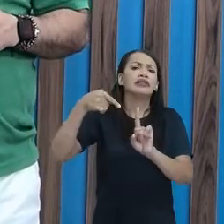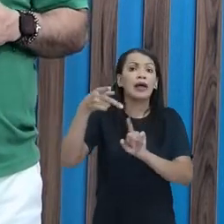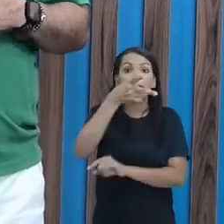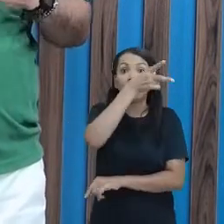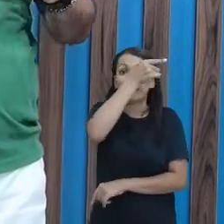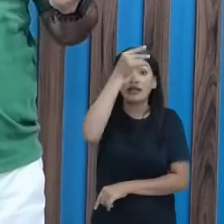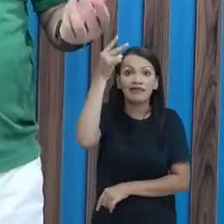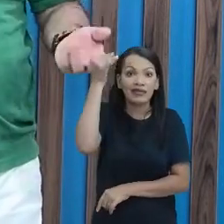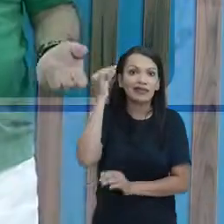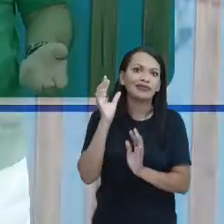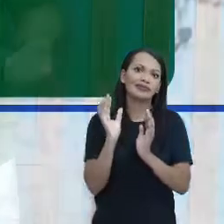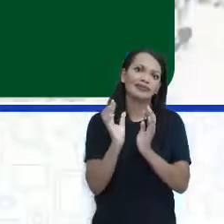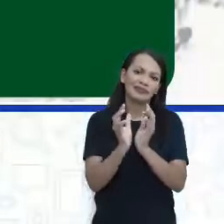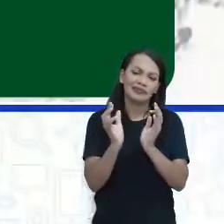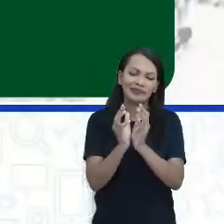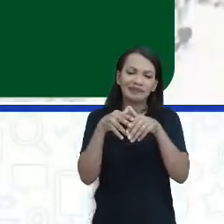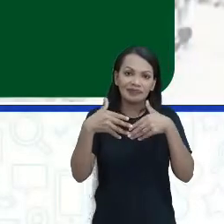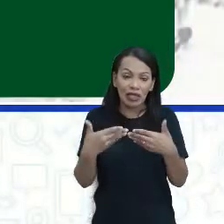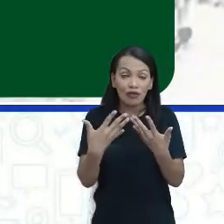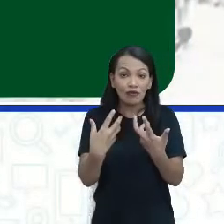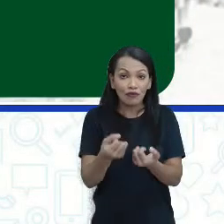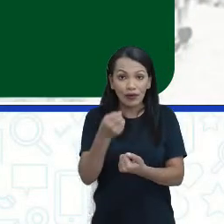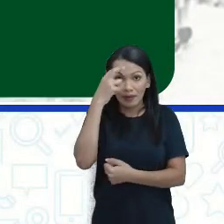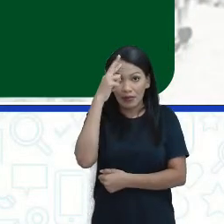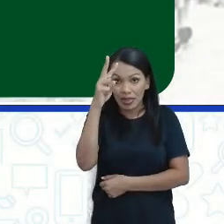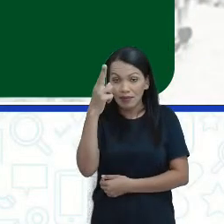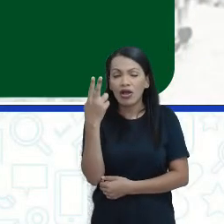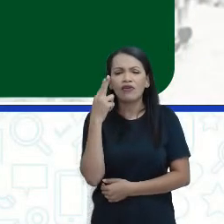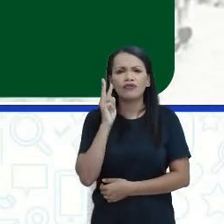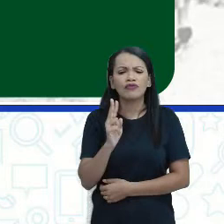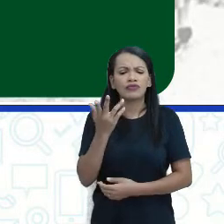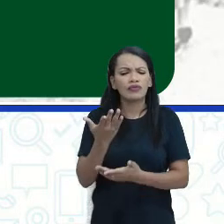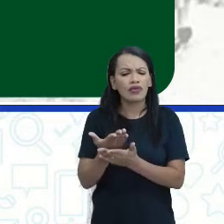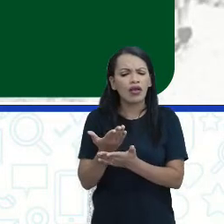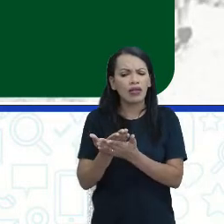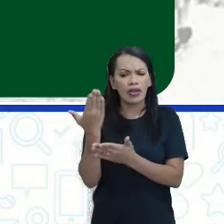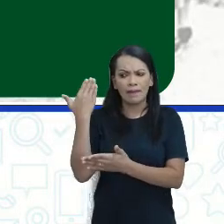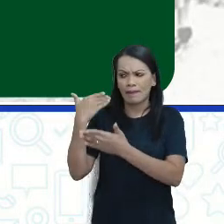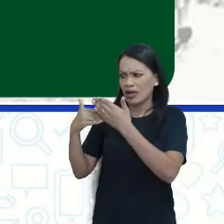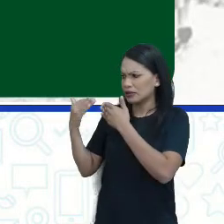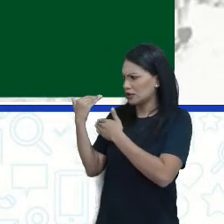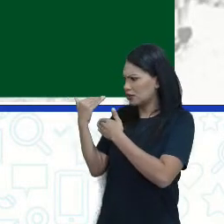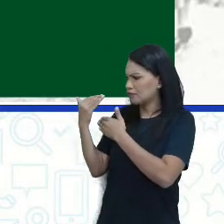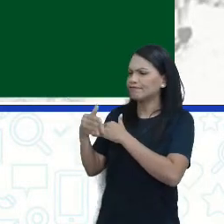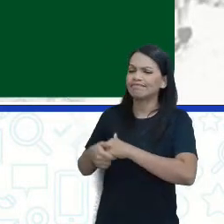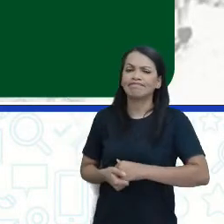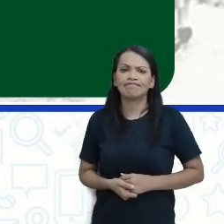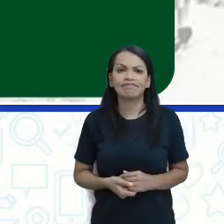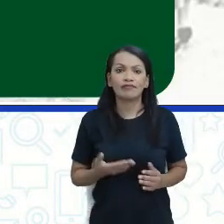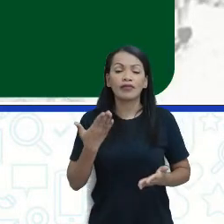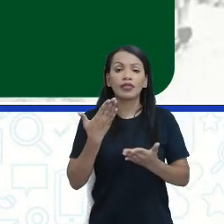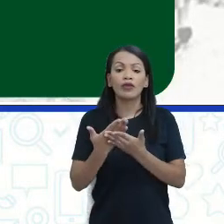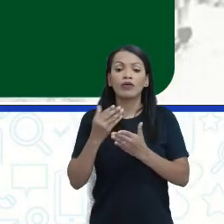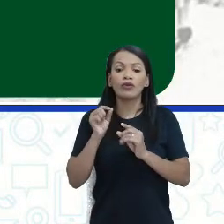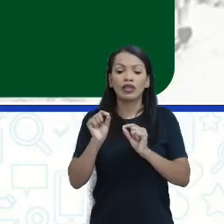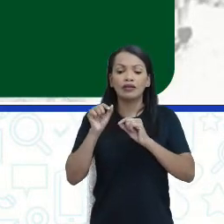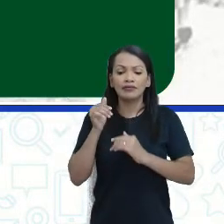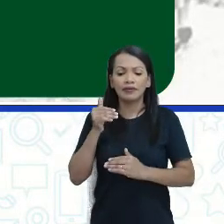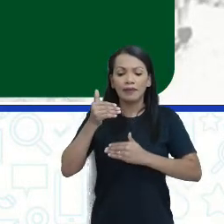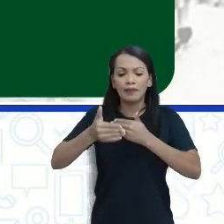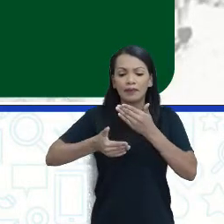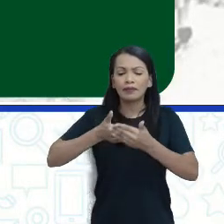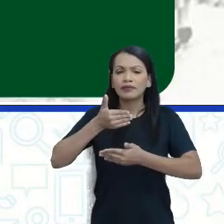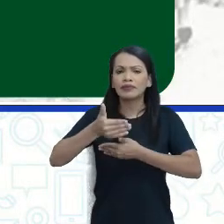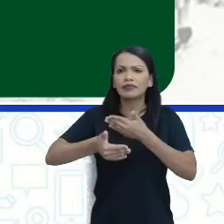revisando o que é que a gente viu na aula passada. Na aula passada a gente trabalhou, né, o processo de